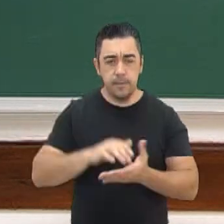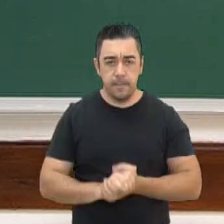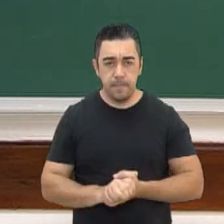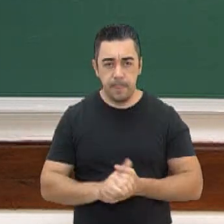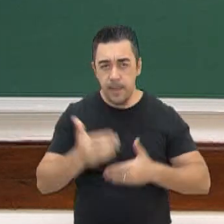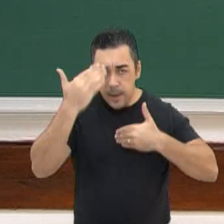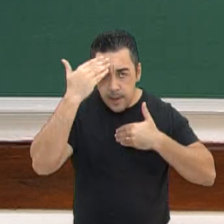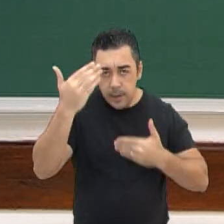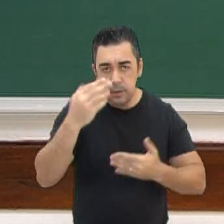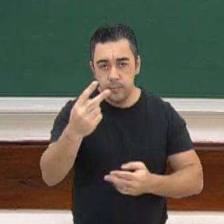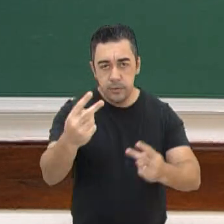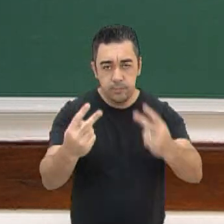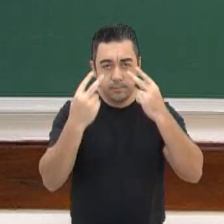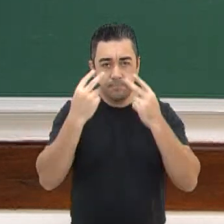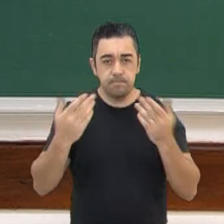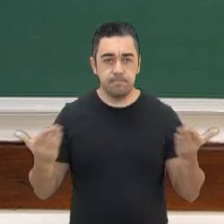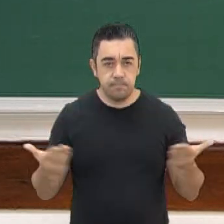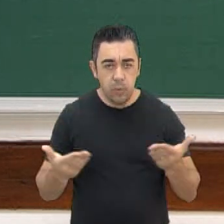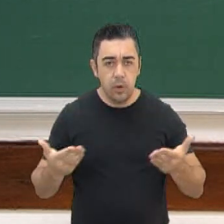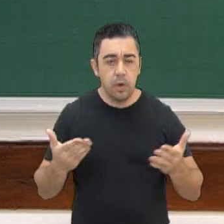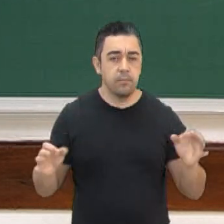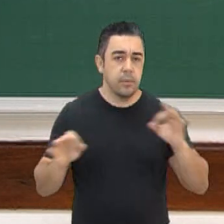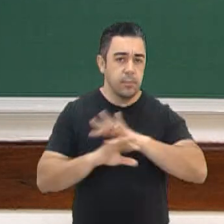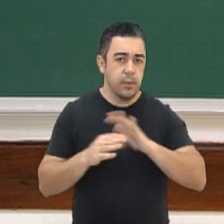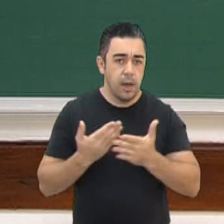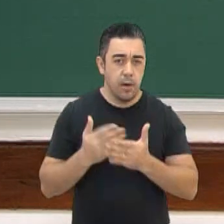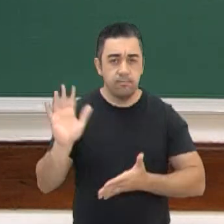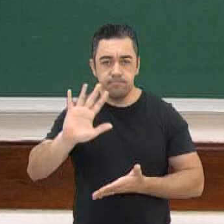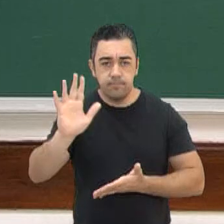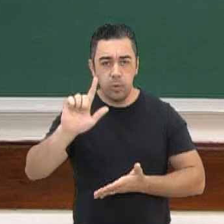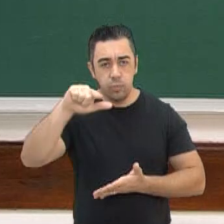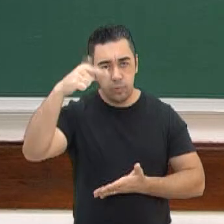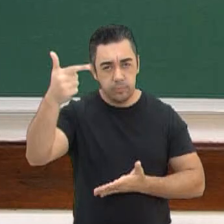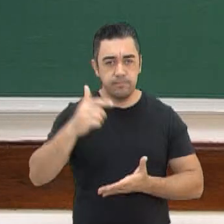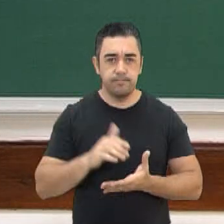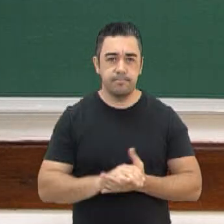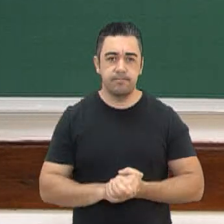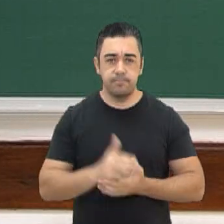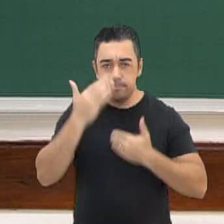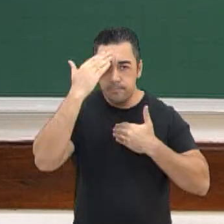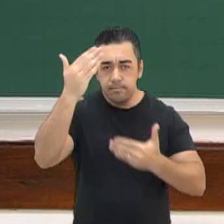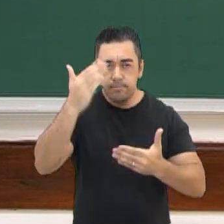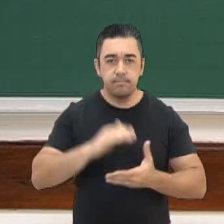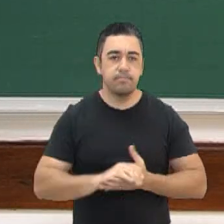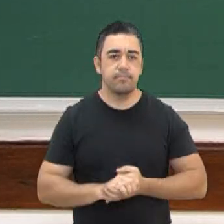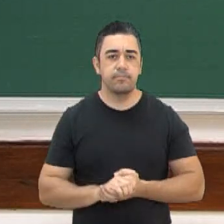Agradeço a sua atenção. Ficamos por aqui e até a próxima aula. Obrigado.